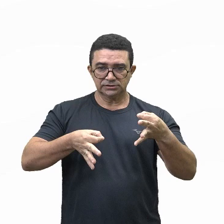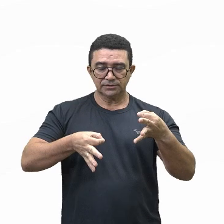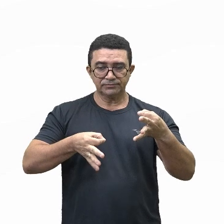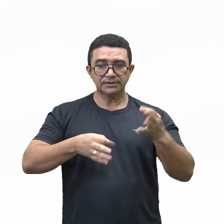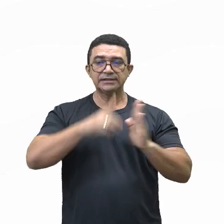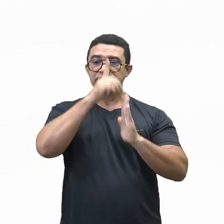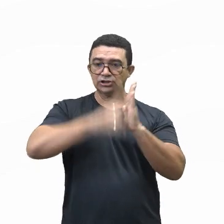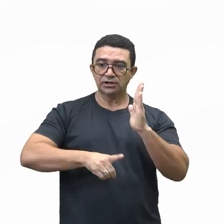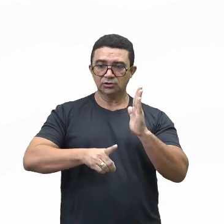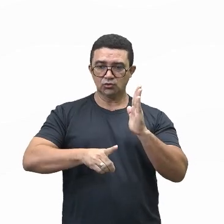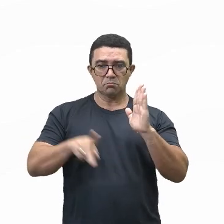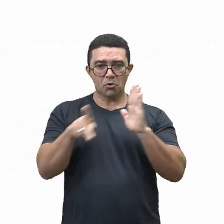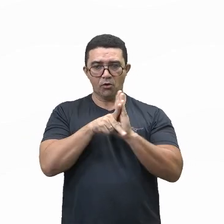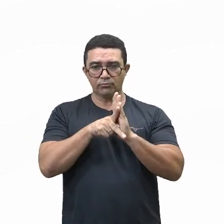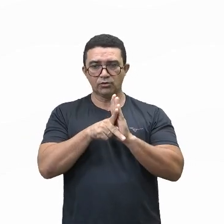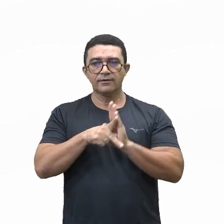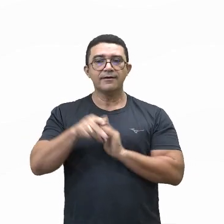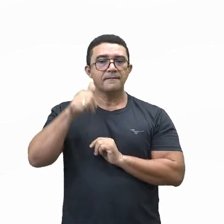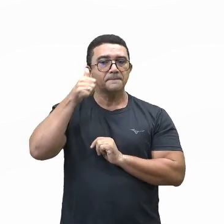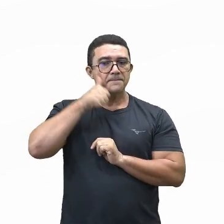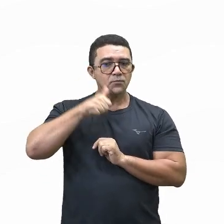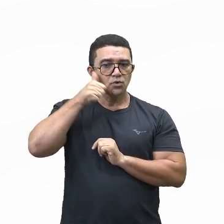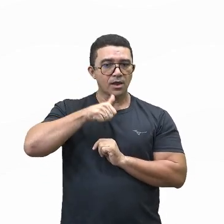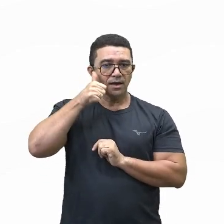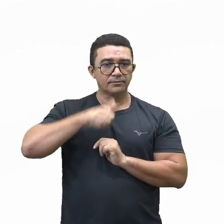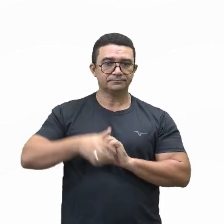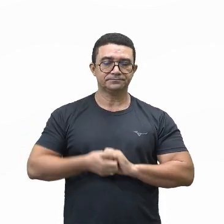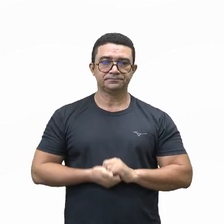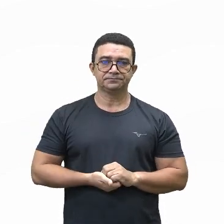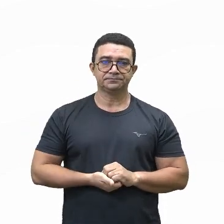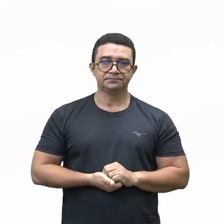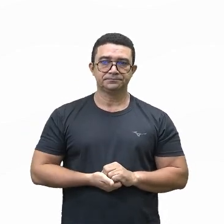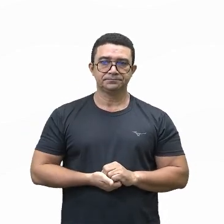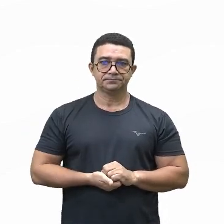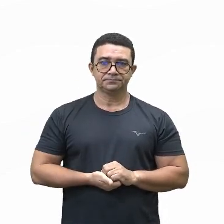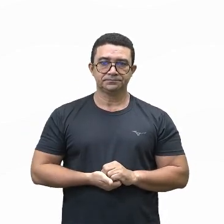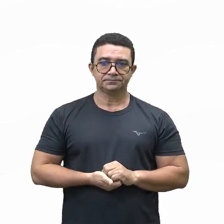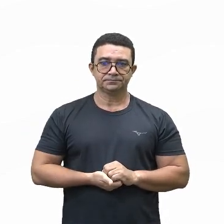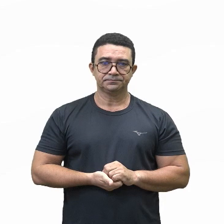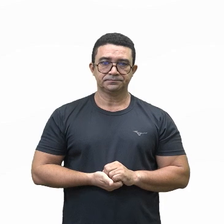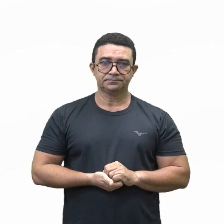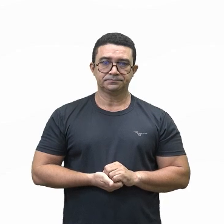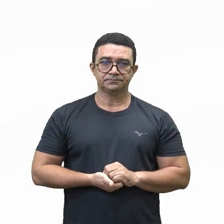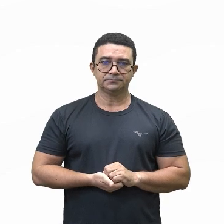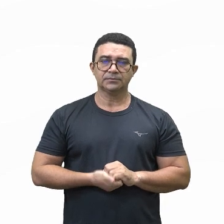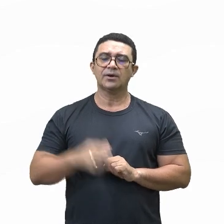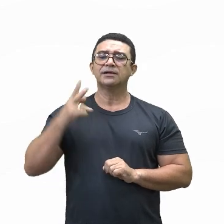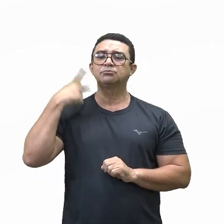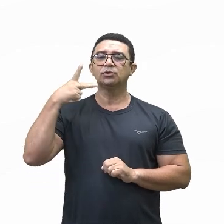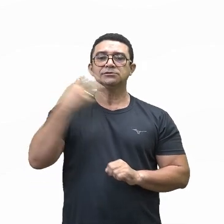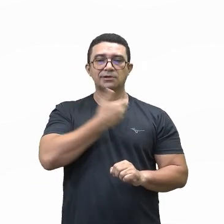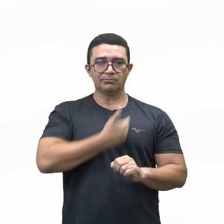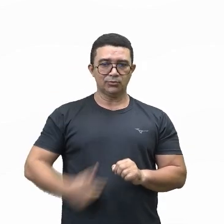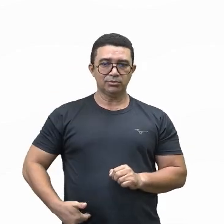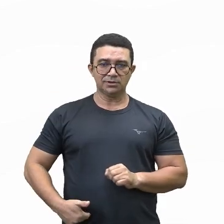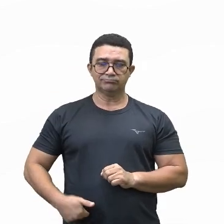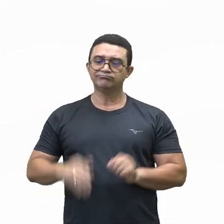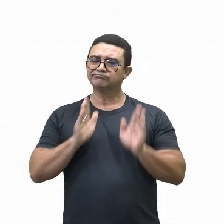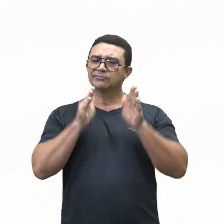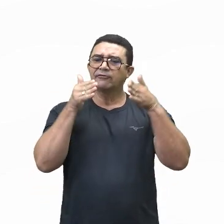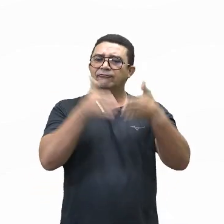das mulheres. Tudo isso para a gente chegar no importante aí dos direitos das mulheres. As políticas públicas